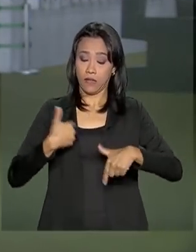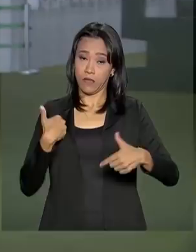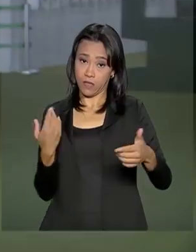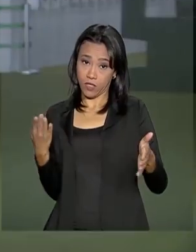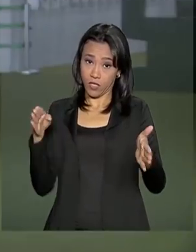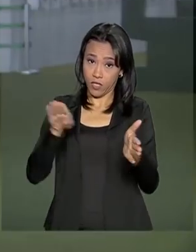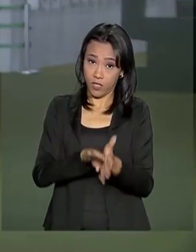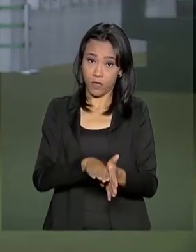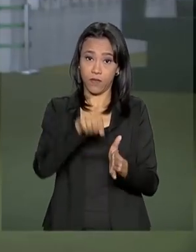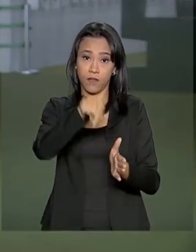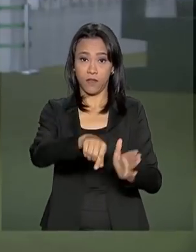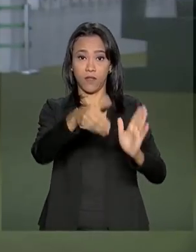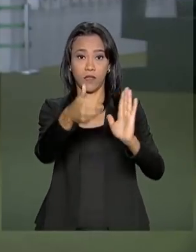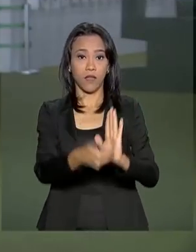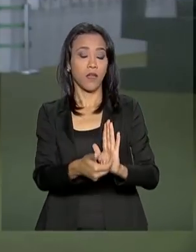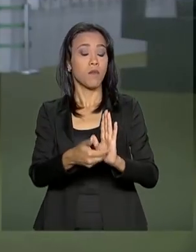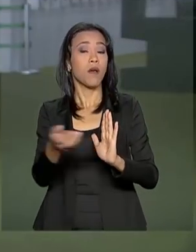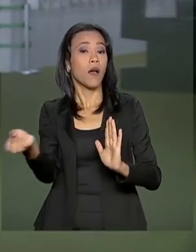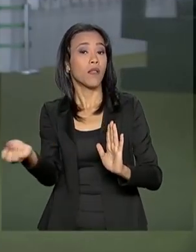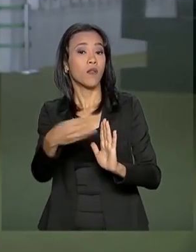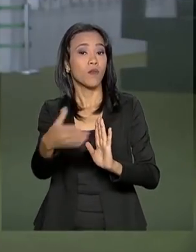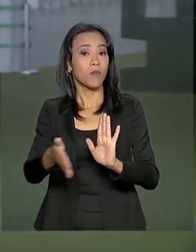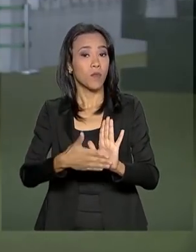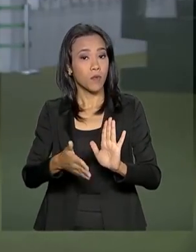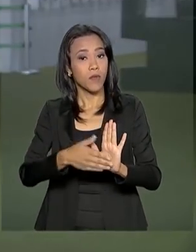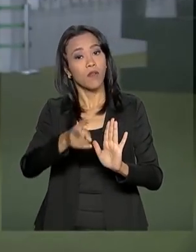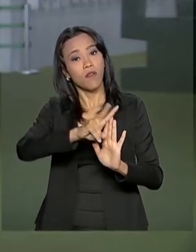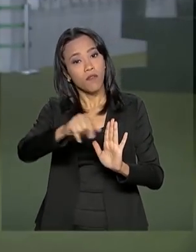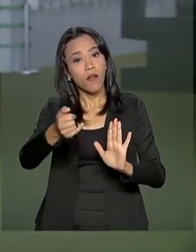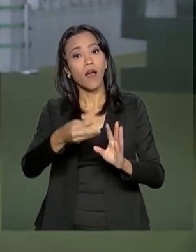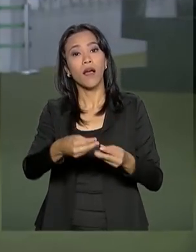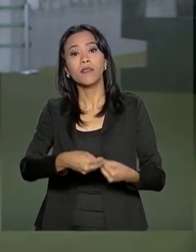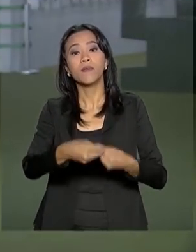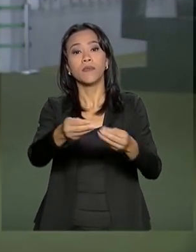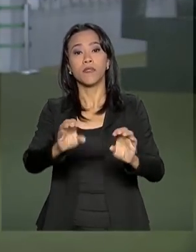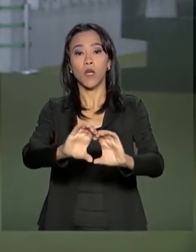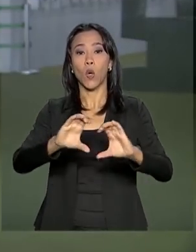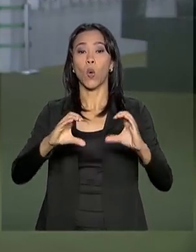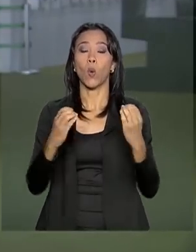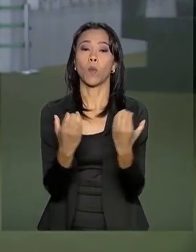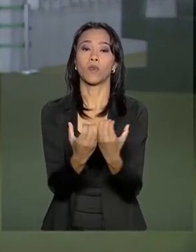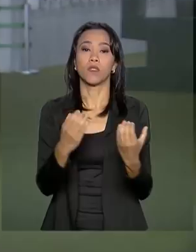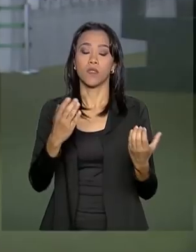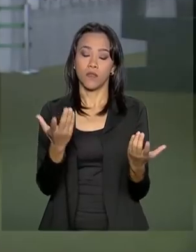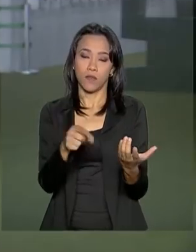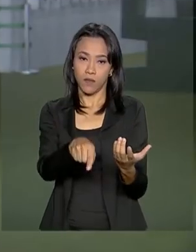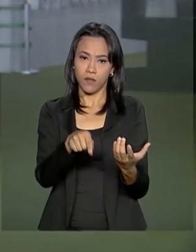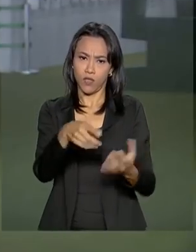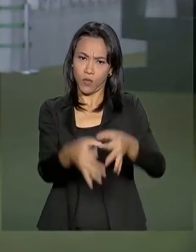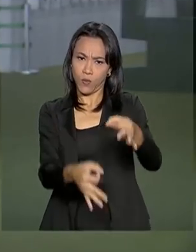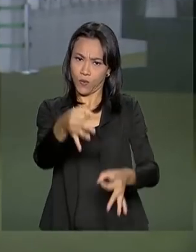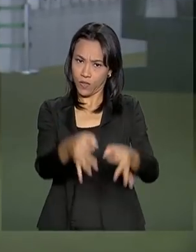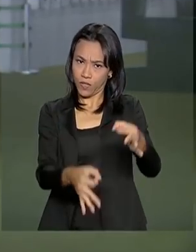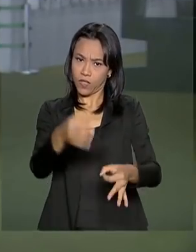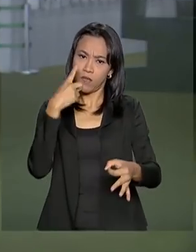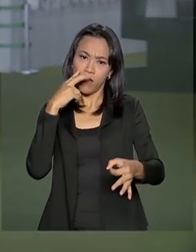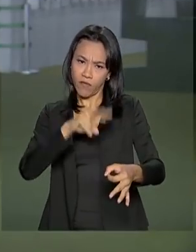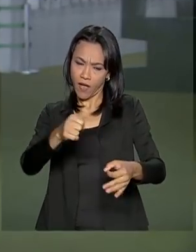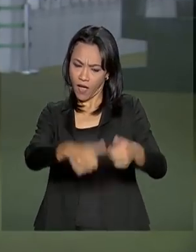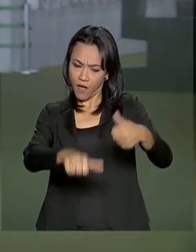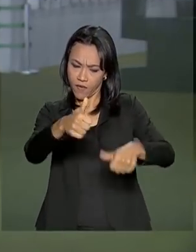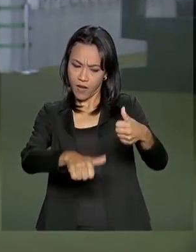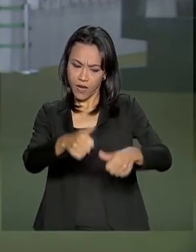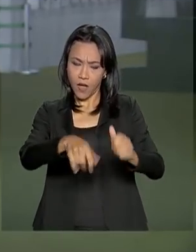Deputados, a nova Previdência vai direto para a Comissão de Constituição e Justiça, onde será analisada a constitucionalidade